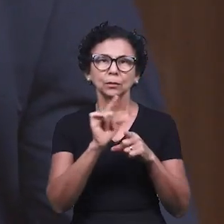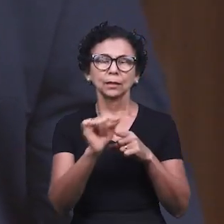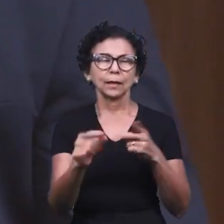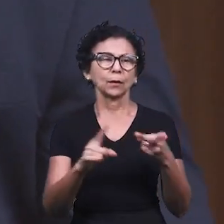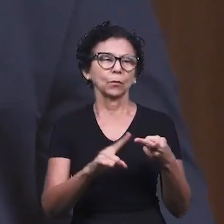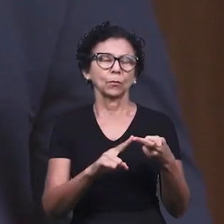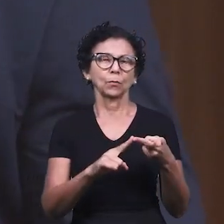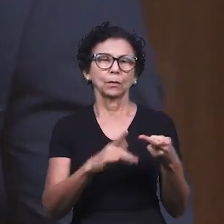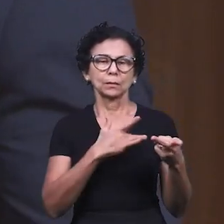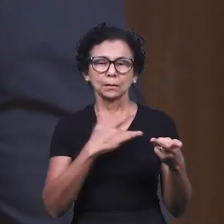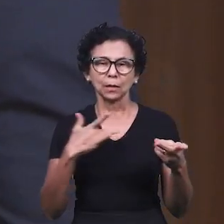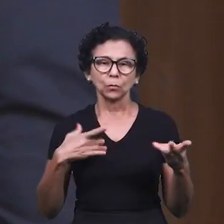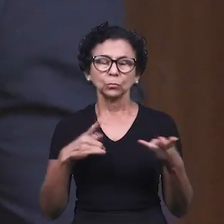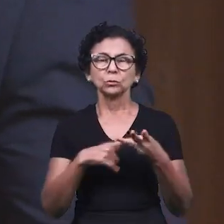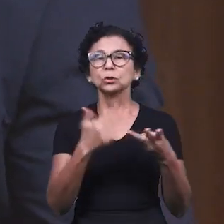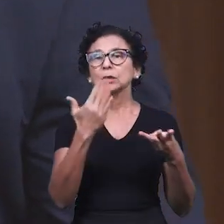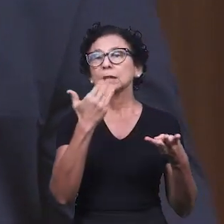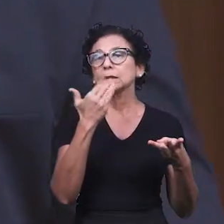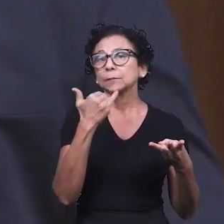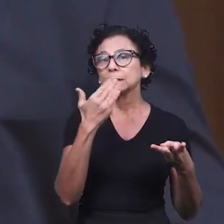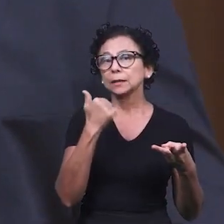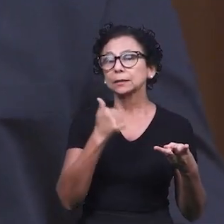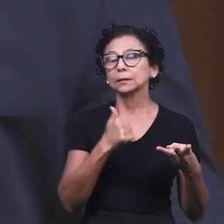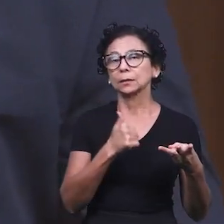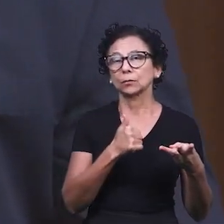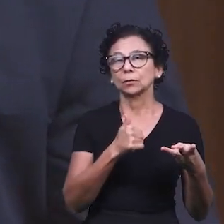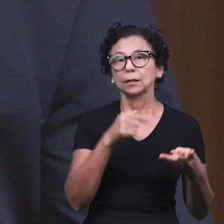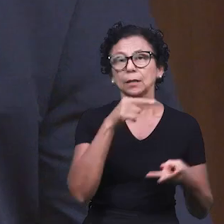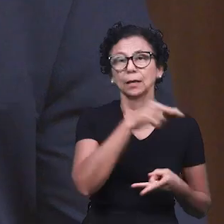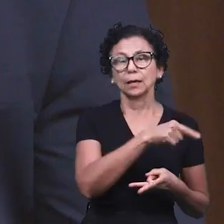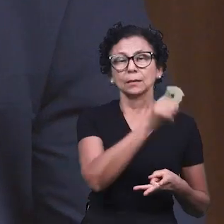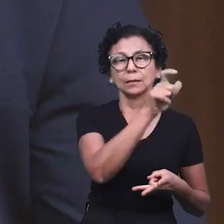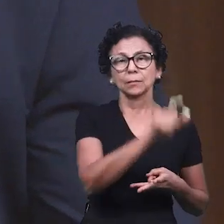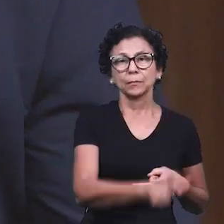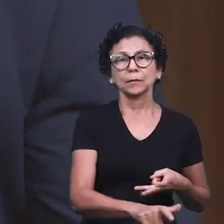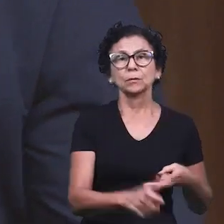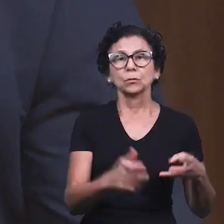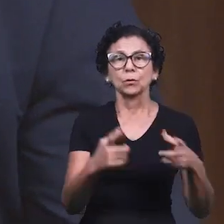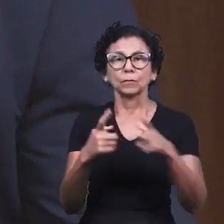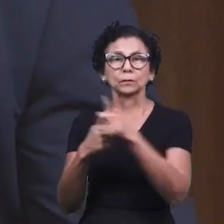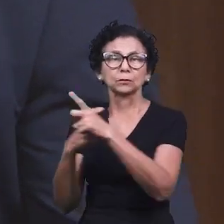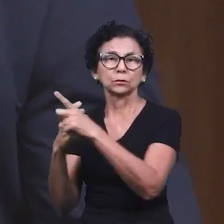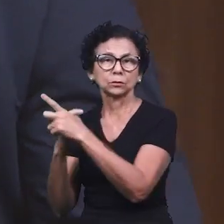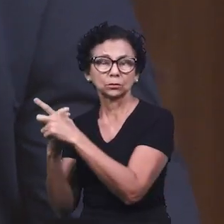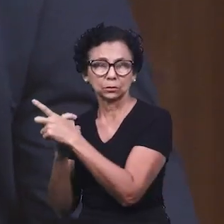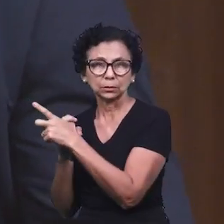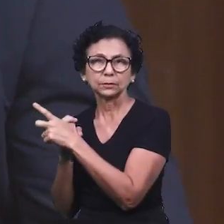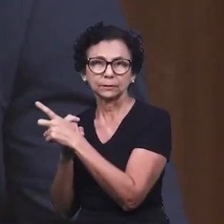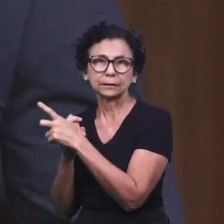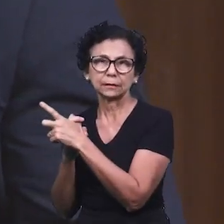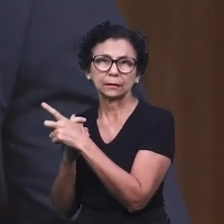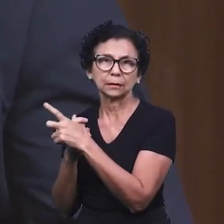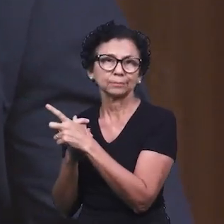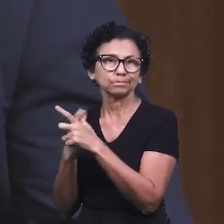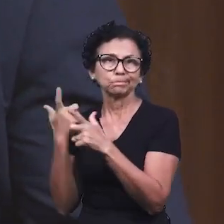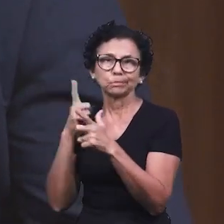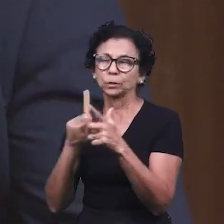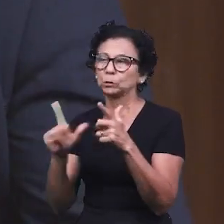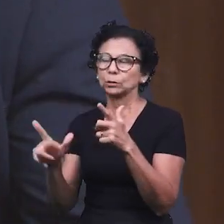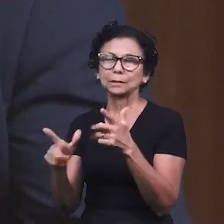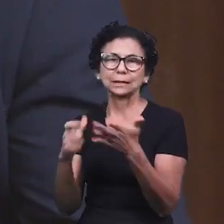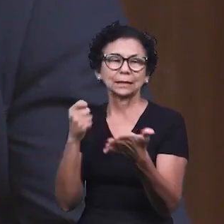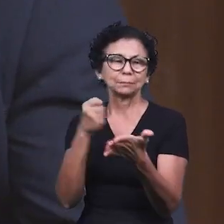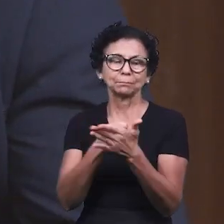alimentação, principalmente. A partir do momento que a dívida que essa pessoa, esse consumidor, não consegue